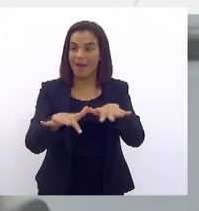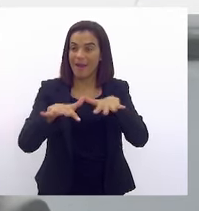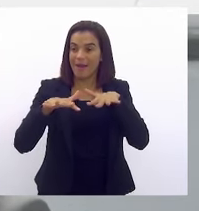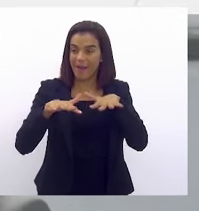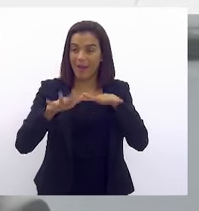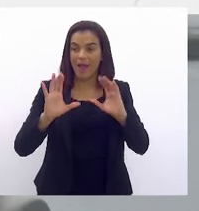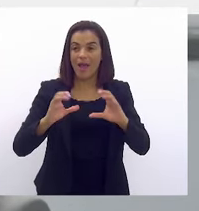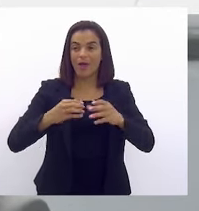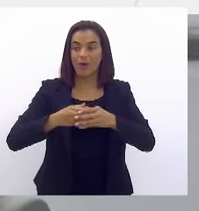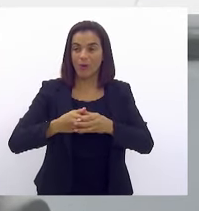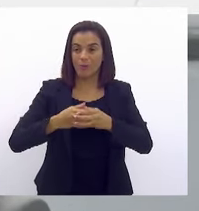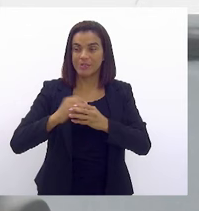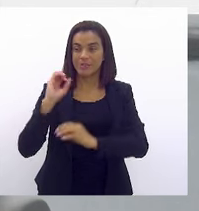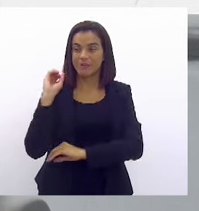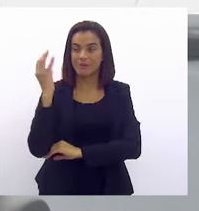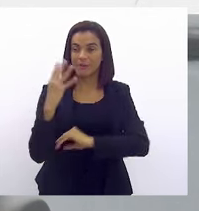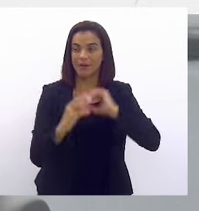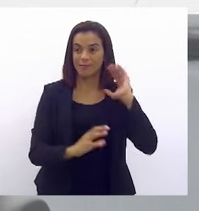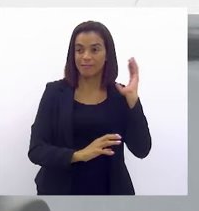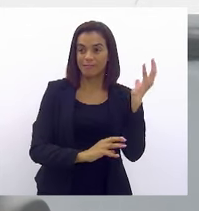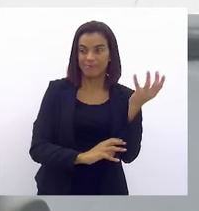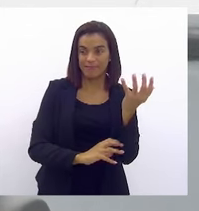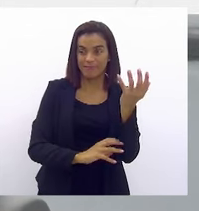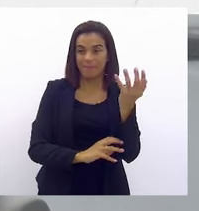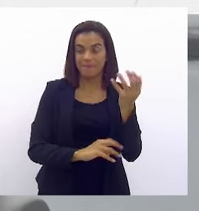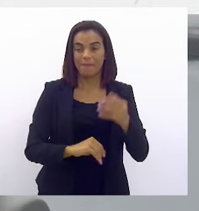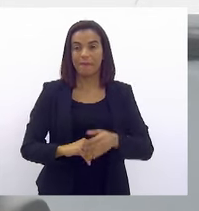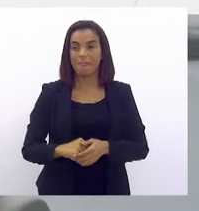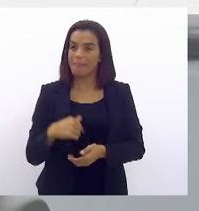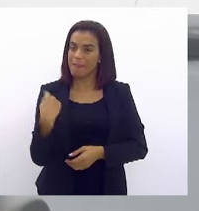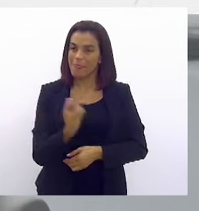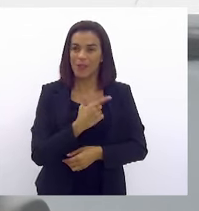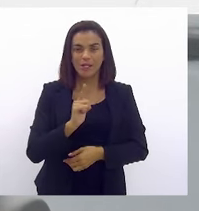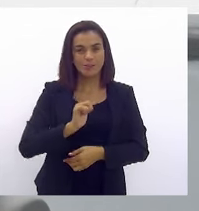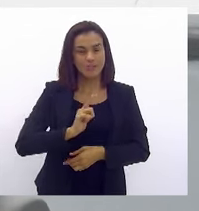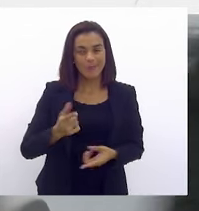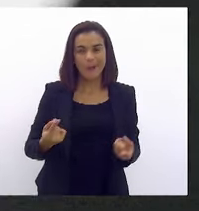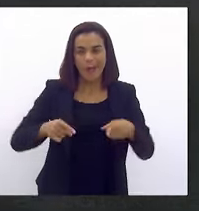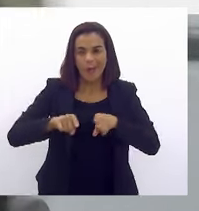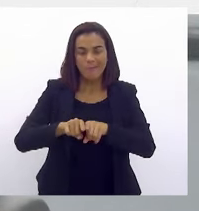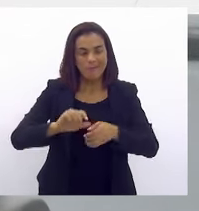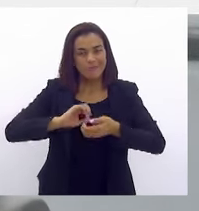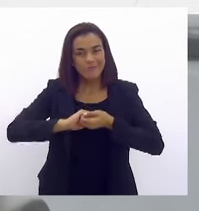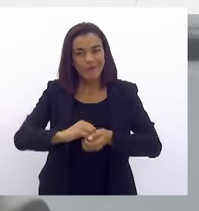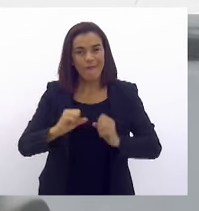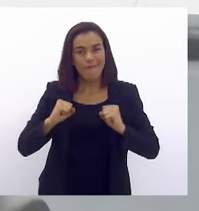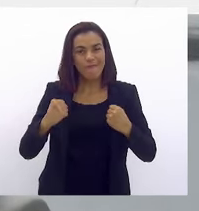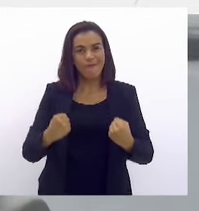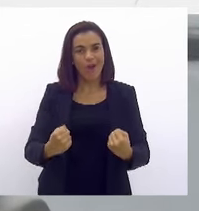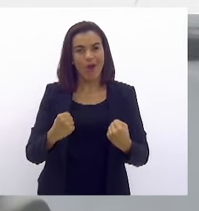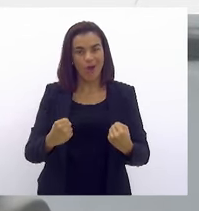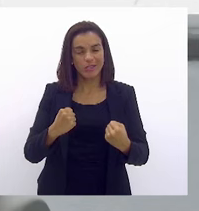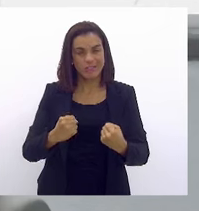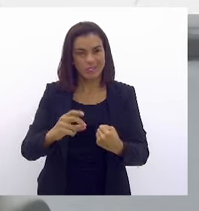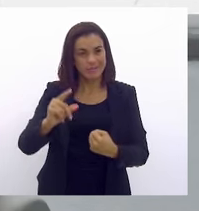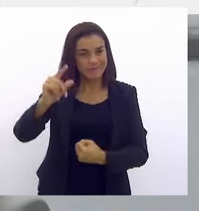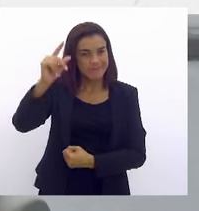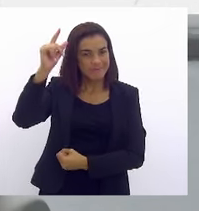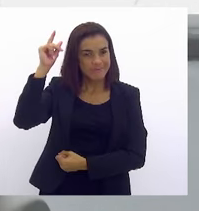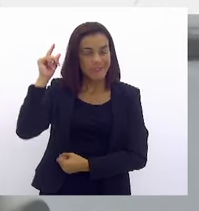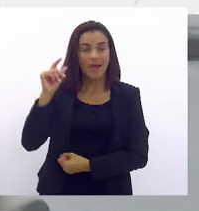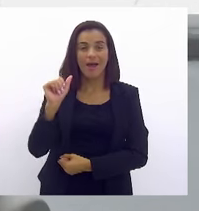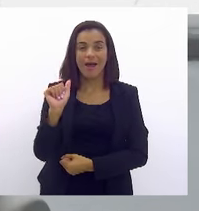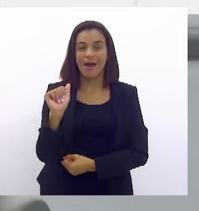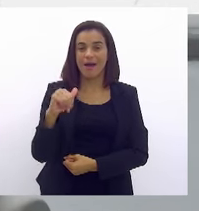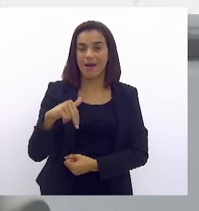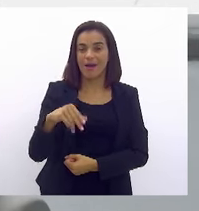Meio Ambiente. Nós temos uma parceria forte, né, desde a época do presidente da LERJ, André